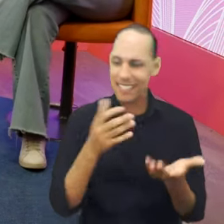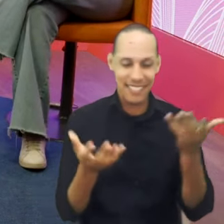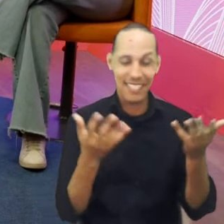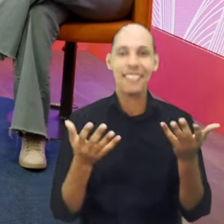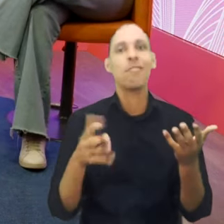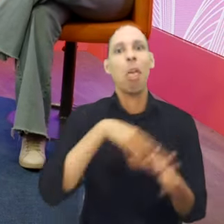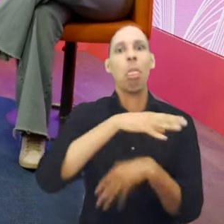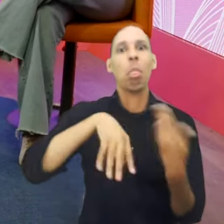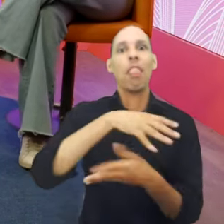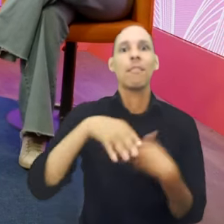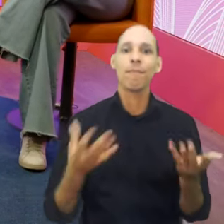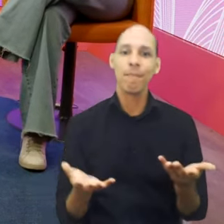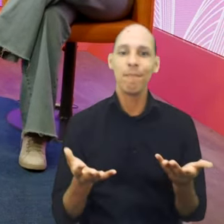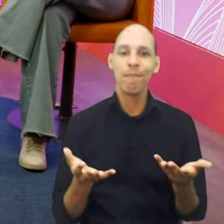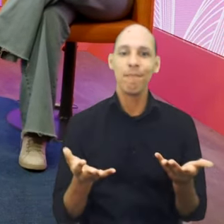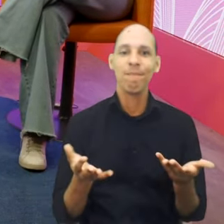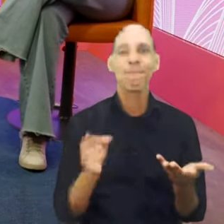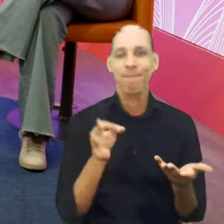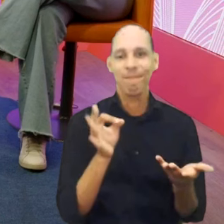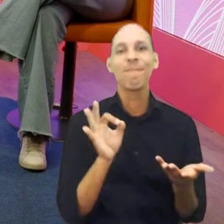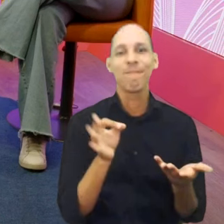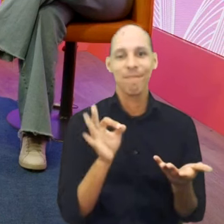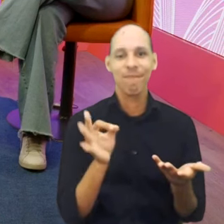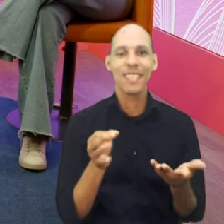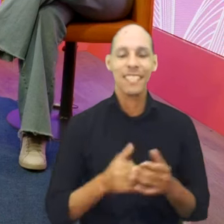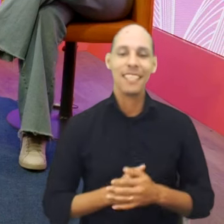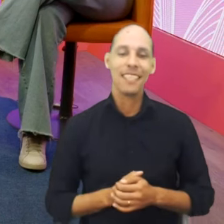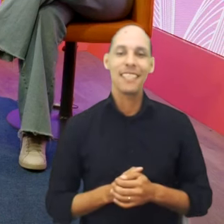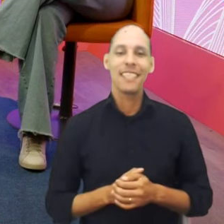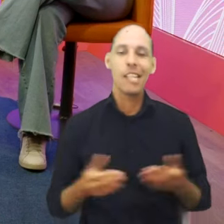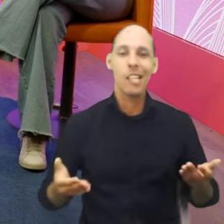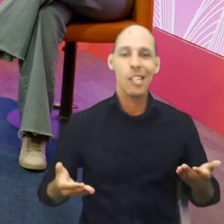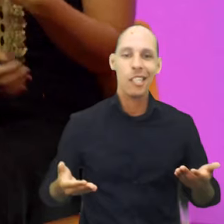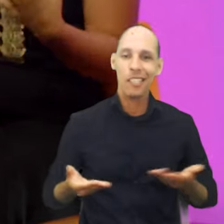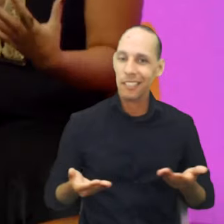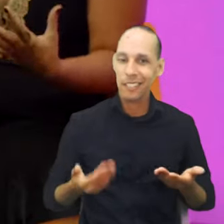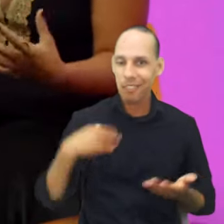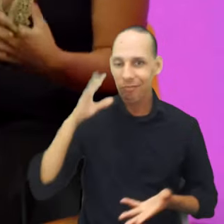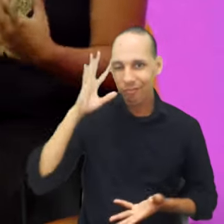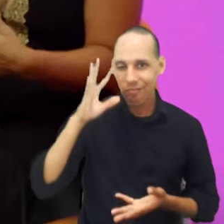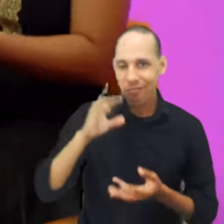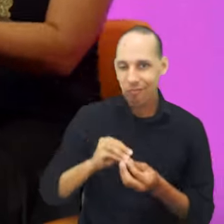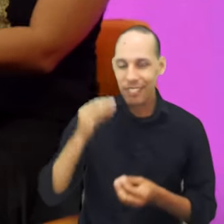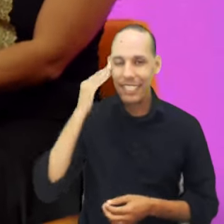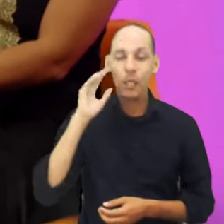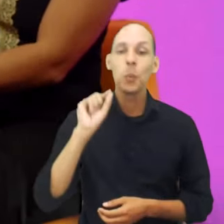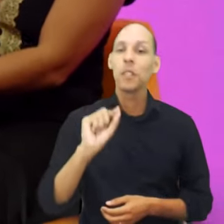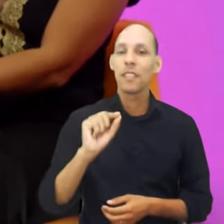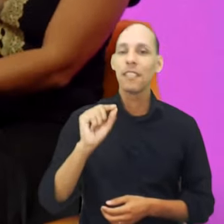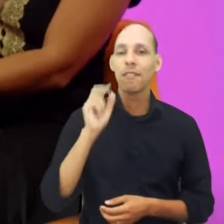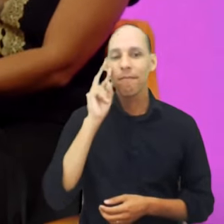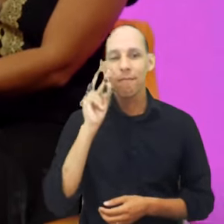essa bagunça toda. Então, é exatamente isso, né? Então, hoje, eu entendo e tenho um outro olhar